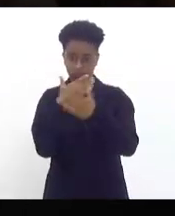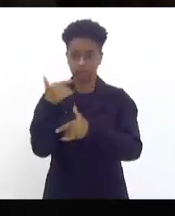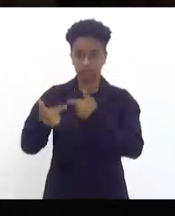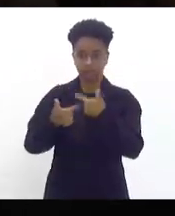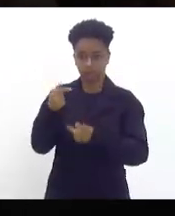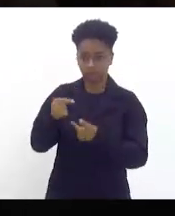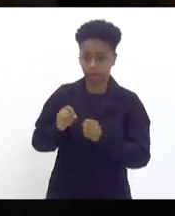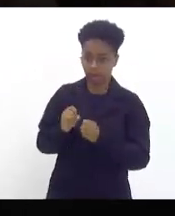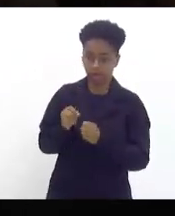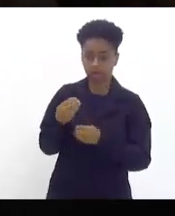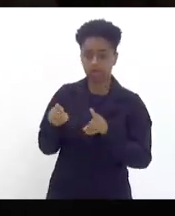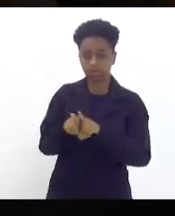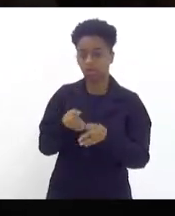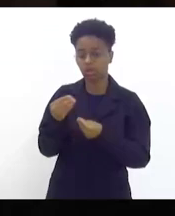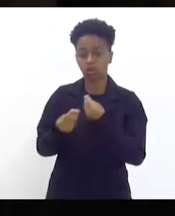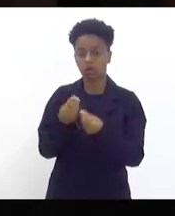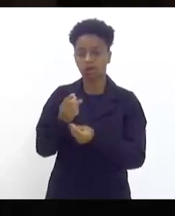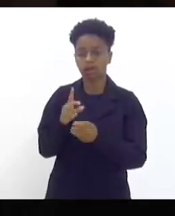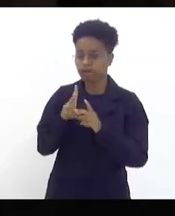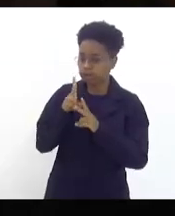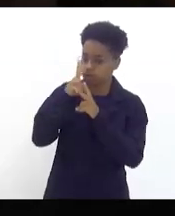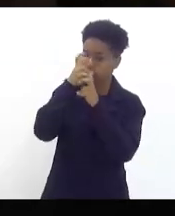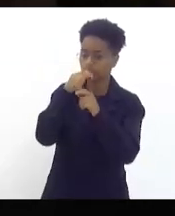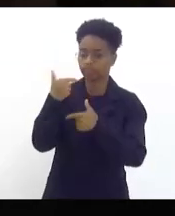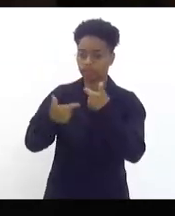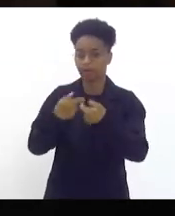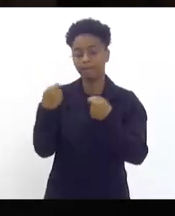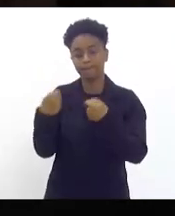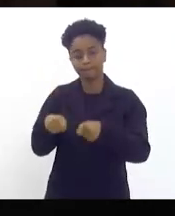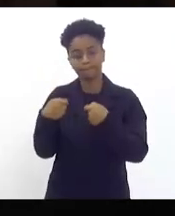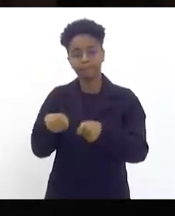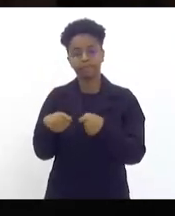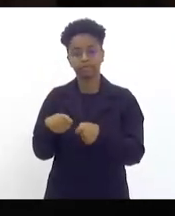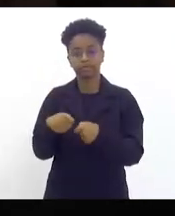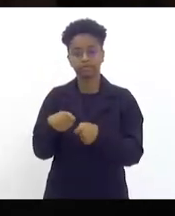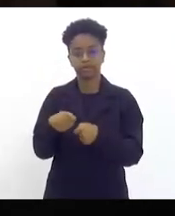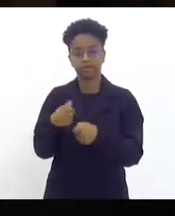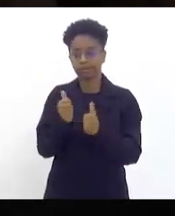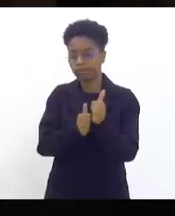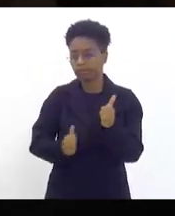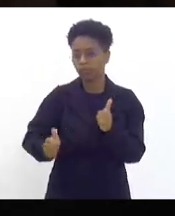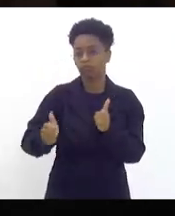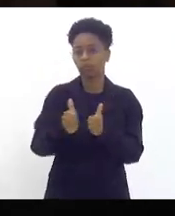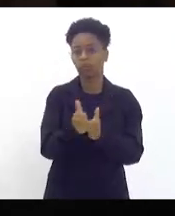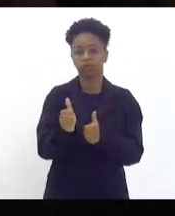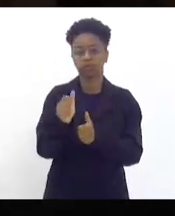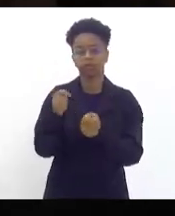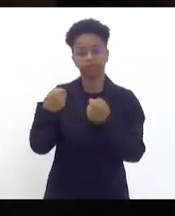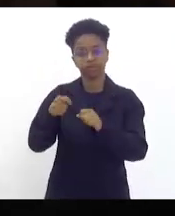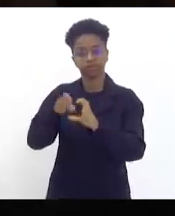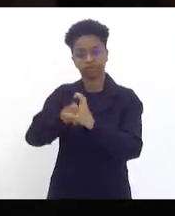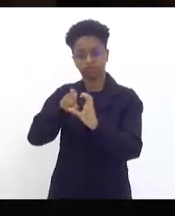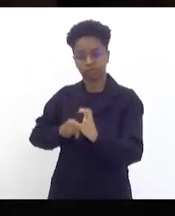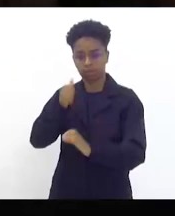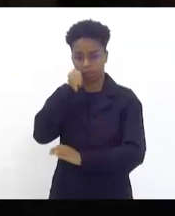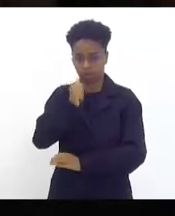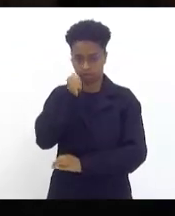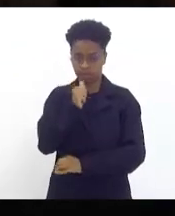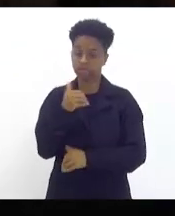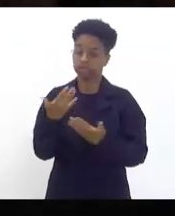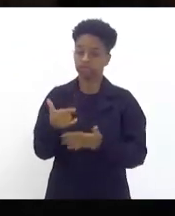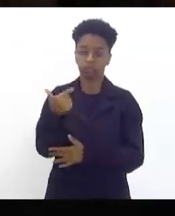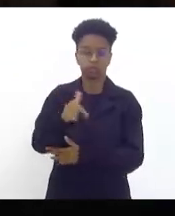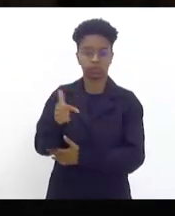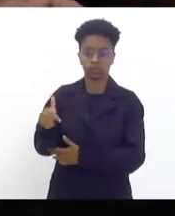emprego concreto da força de trabalho precisa ter como protagonista a emancipação das mulheres e não há